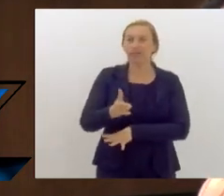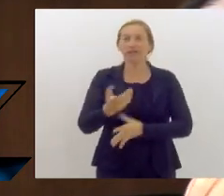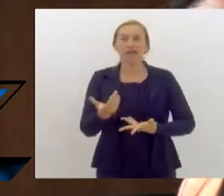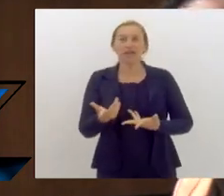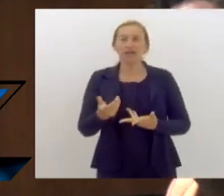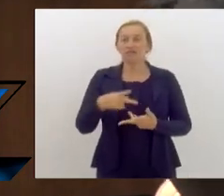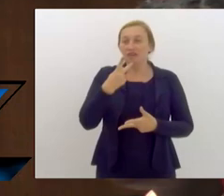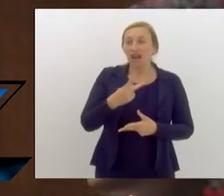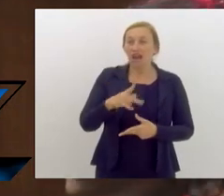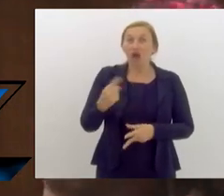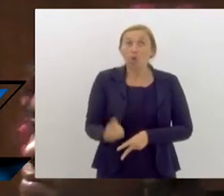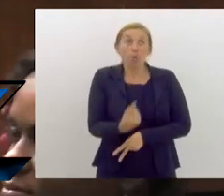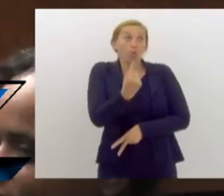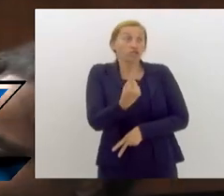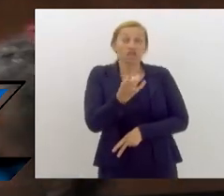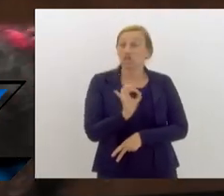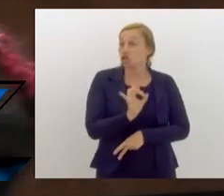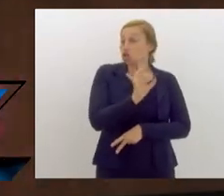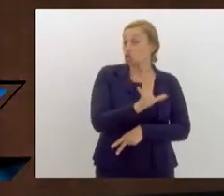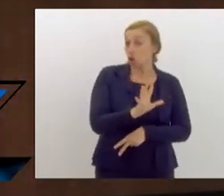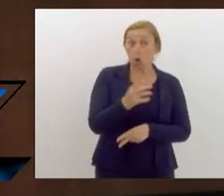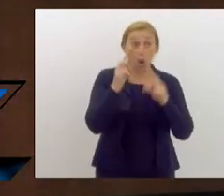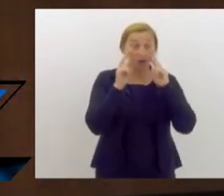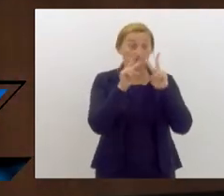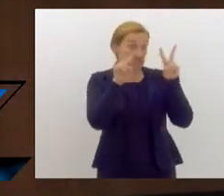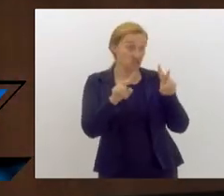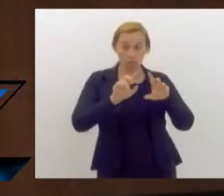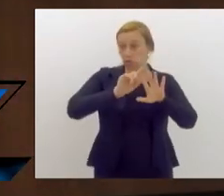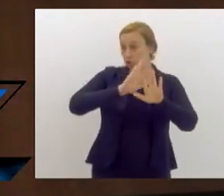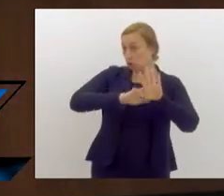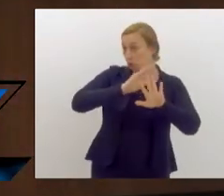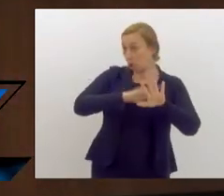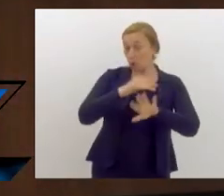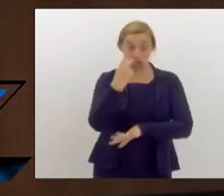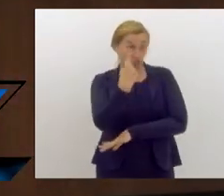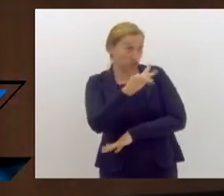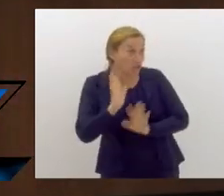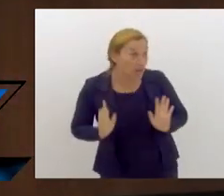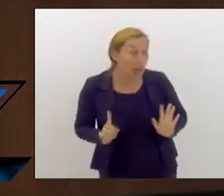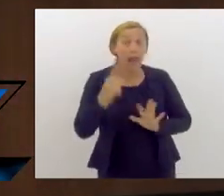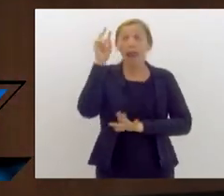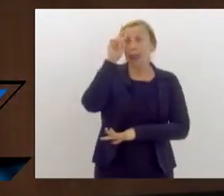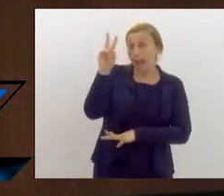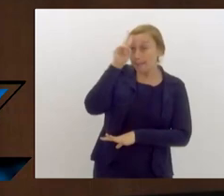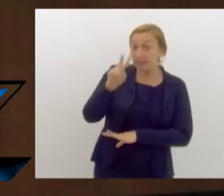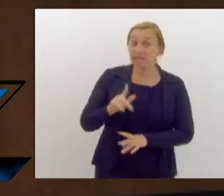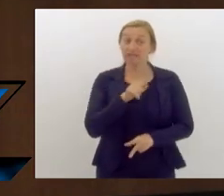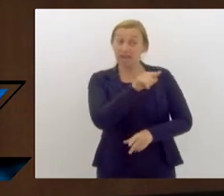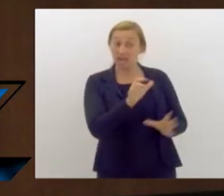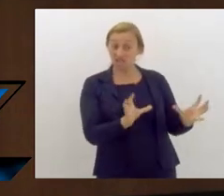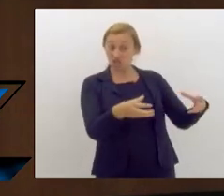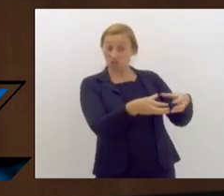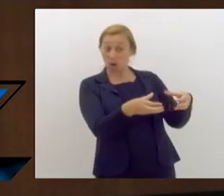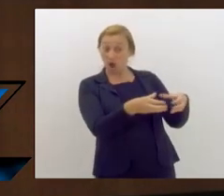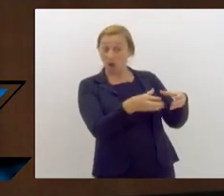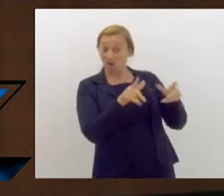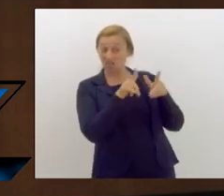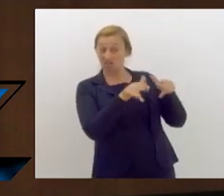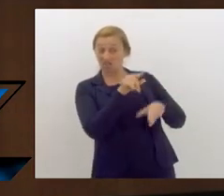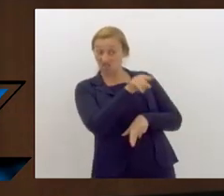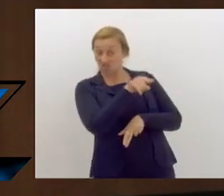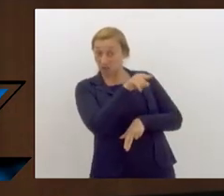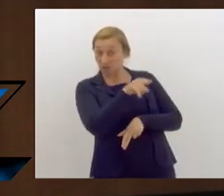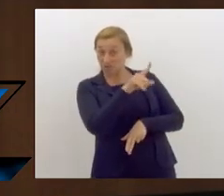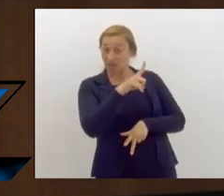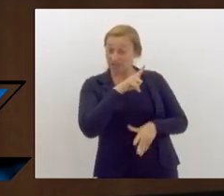única exclusivamente sobre o ponto de vista ideológico Lembrando que é esse mesmo grupo ele o senhor presidente que